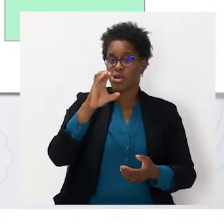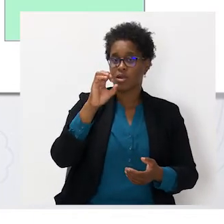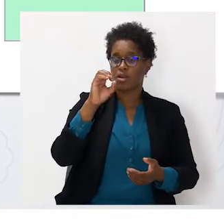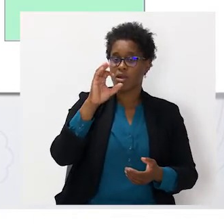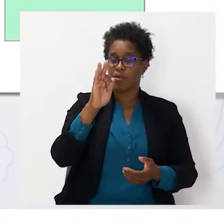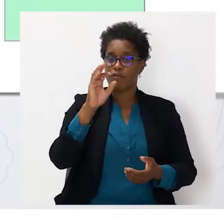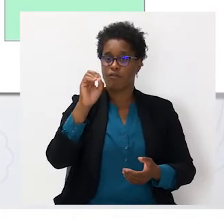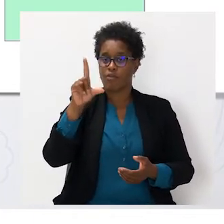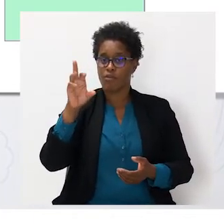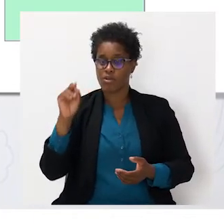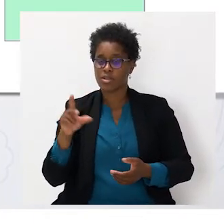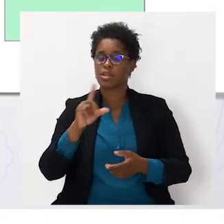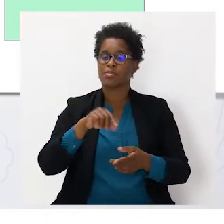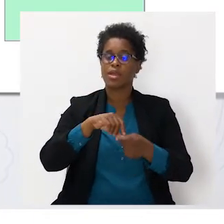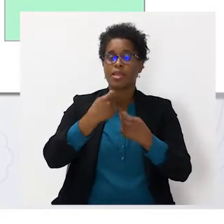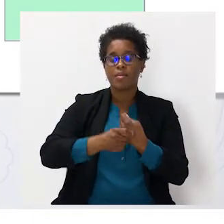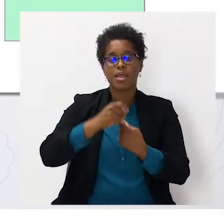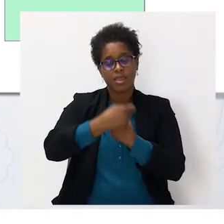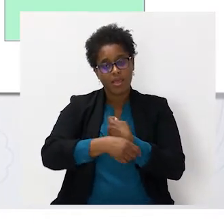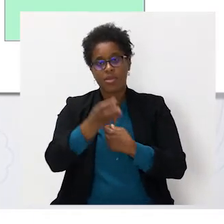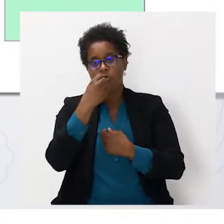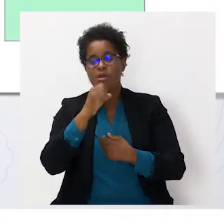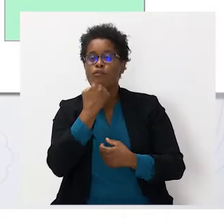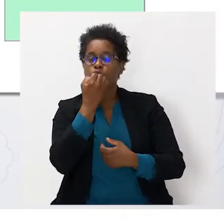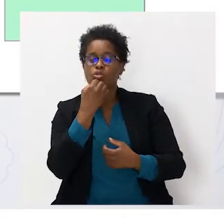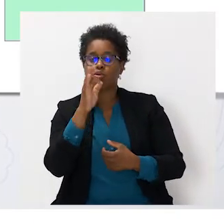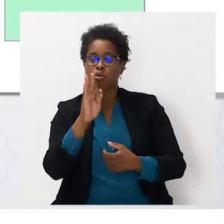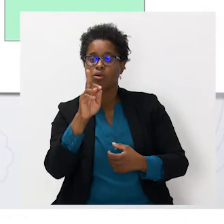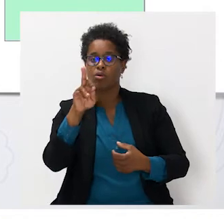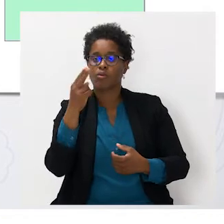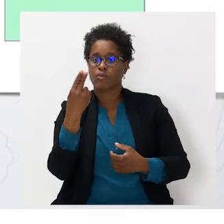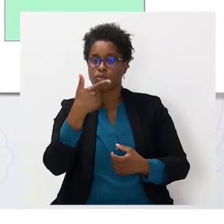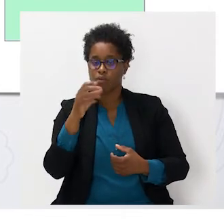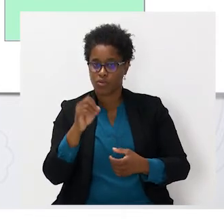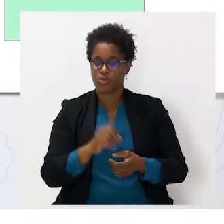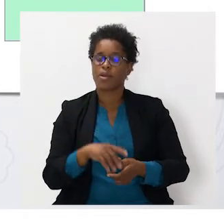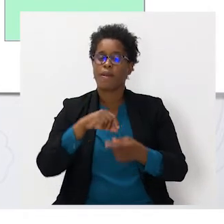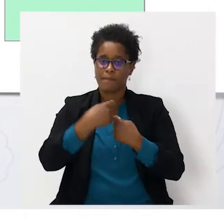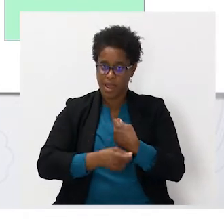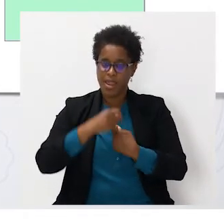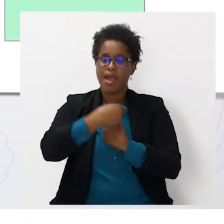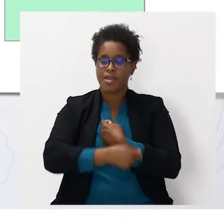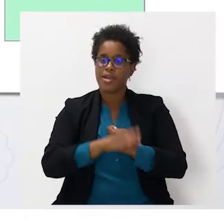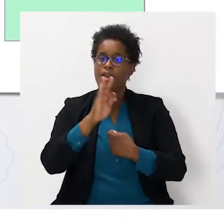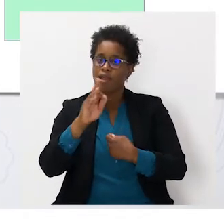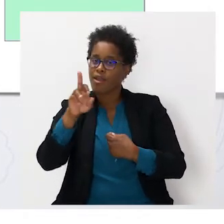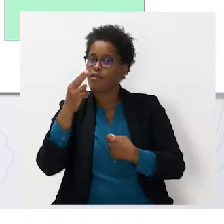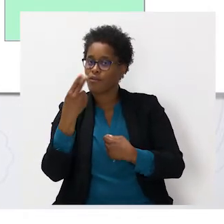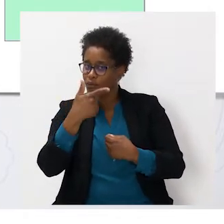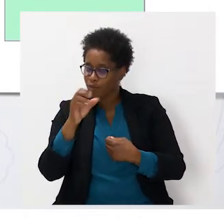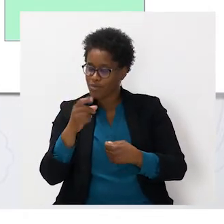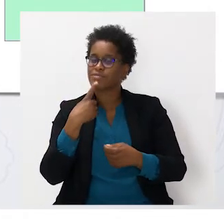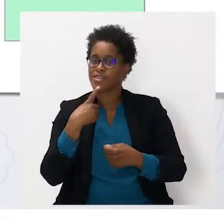e da bananeira comem o fruto, certo? A banana é o fruto,